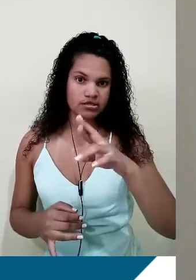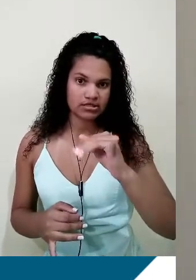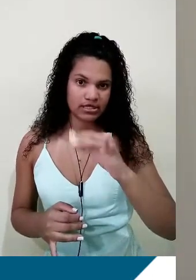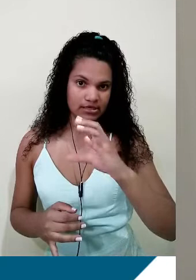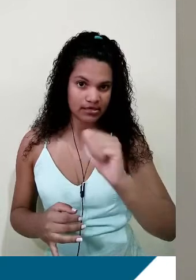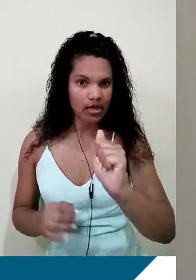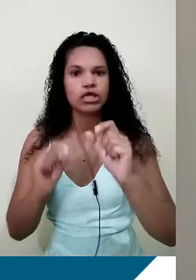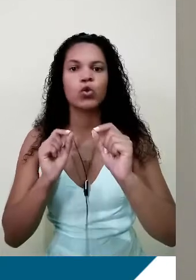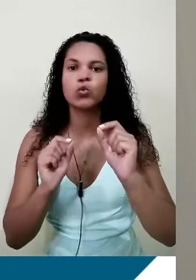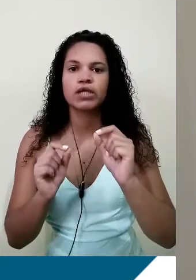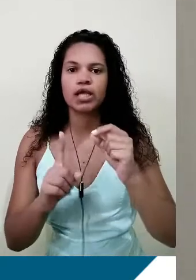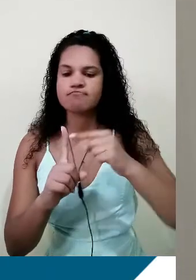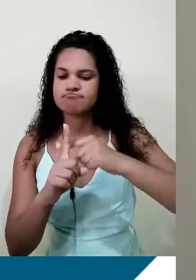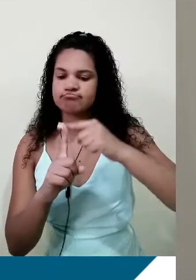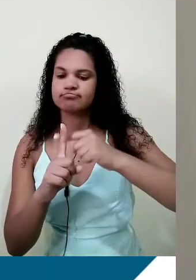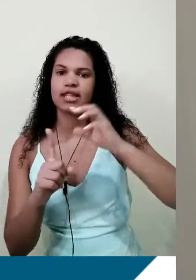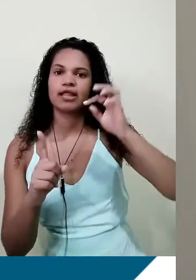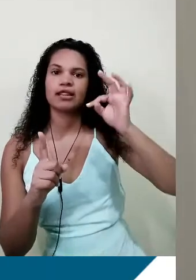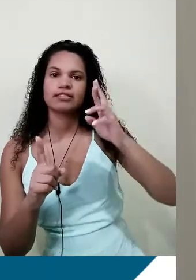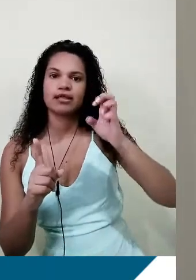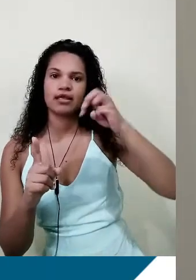Termo de temperatura e metro de